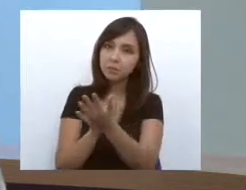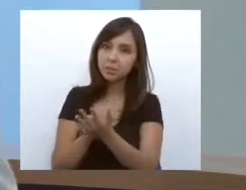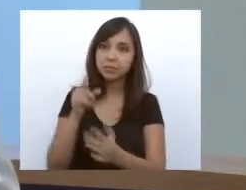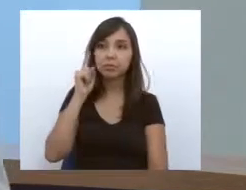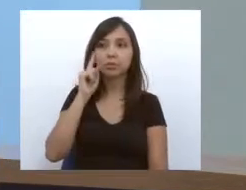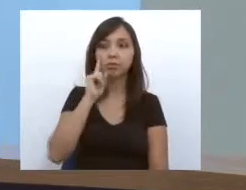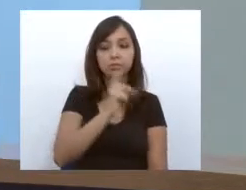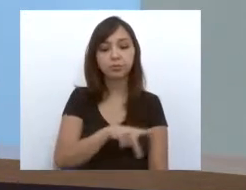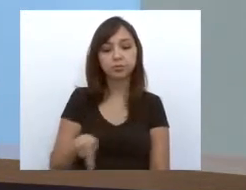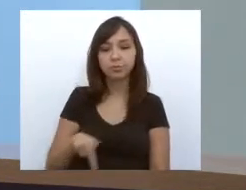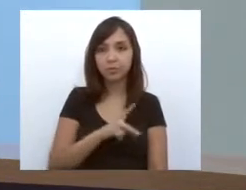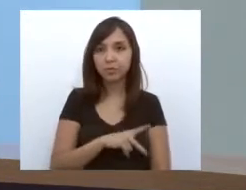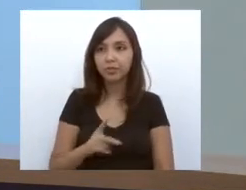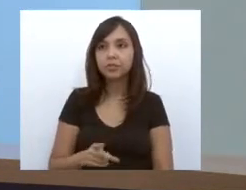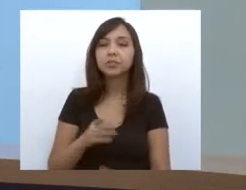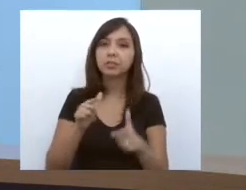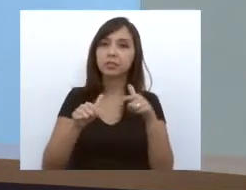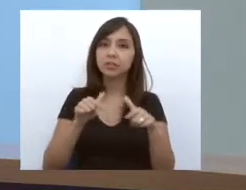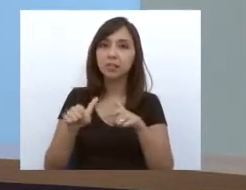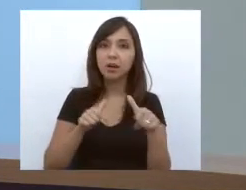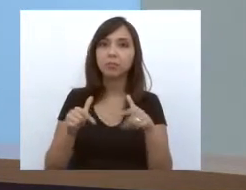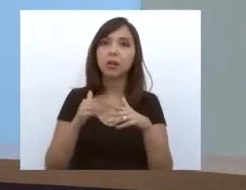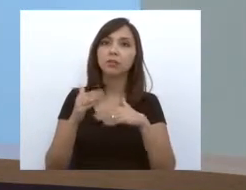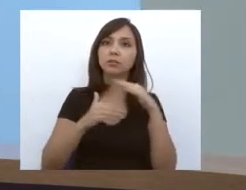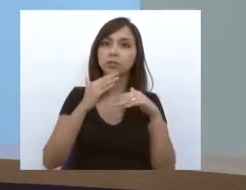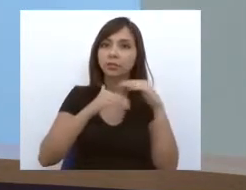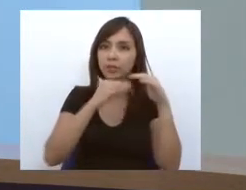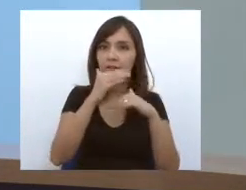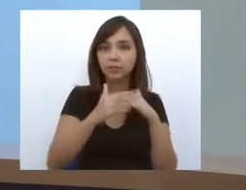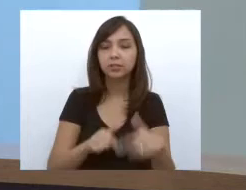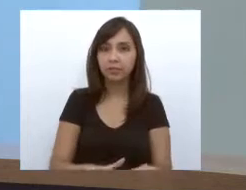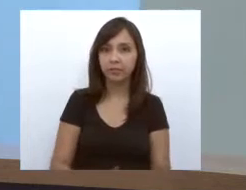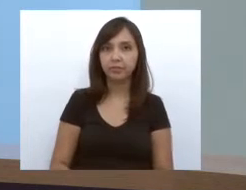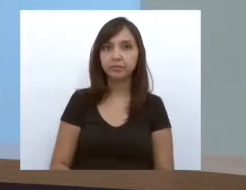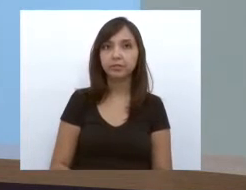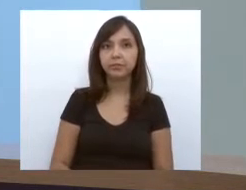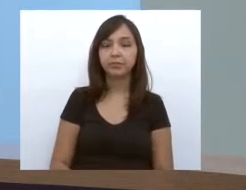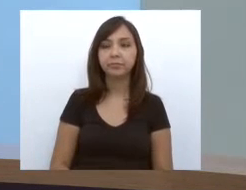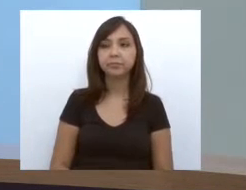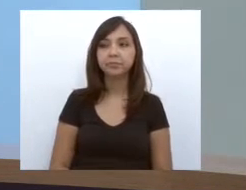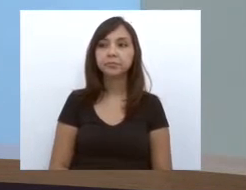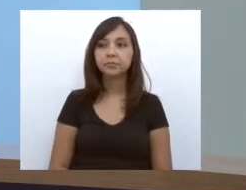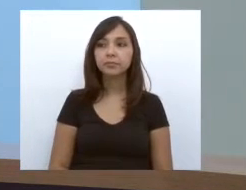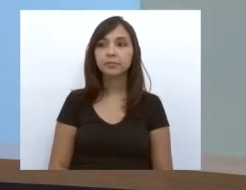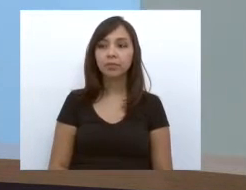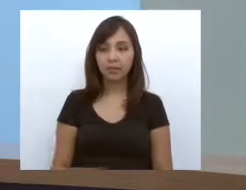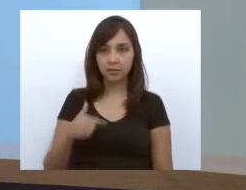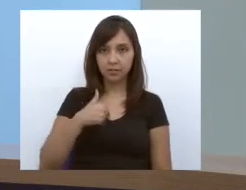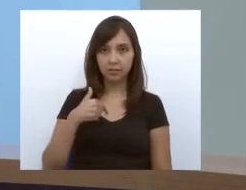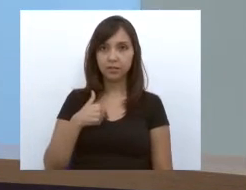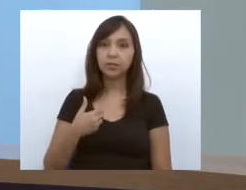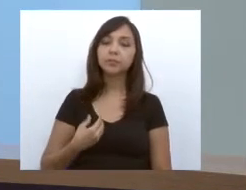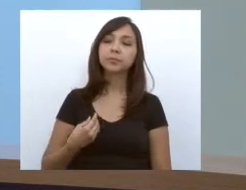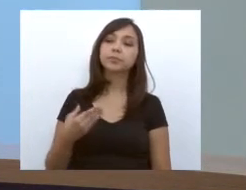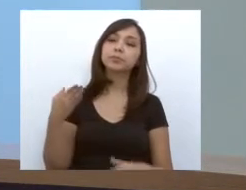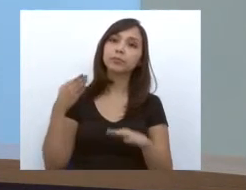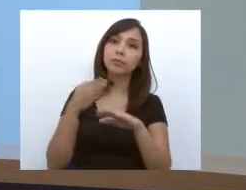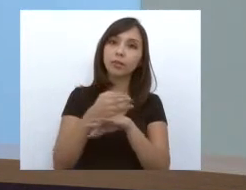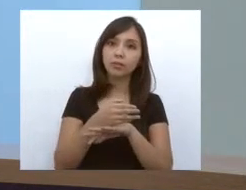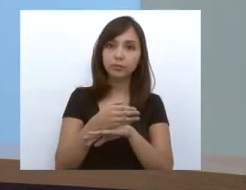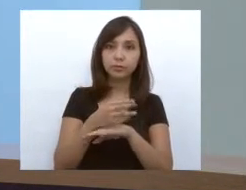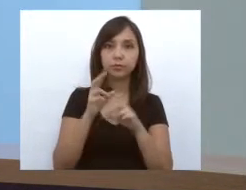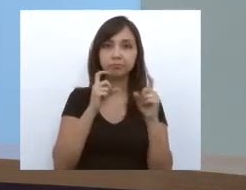dos senhores, parabéns pelo trabalho que vocês exercem. Eu tive presente também, senhores,